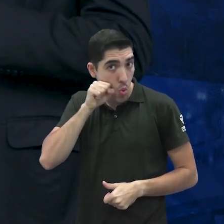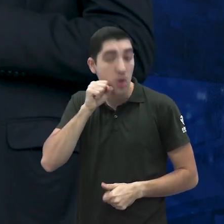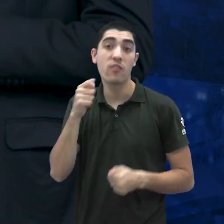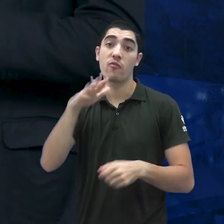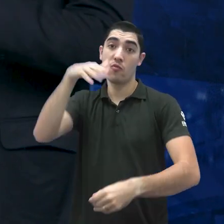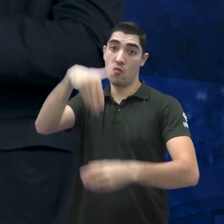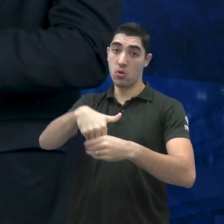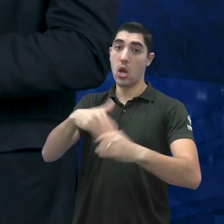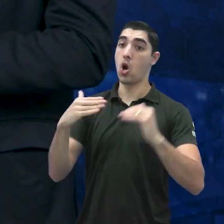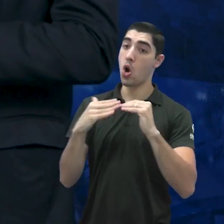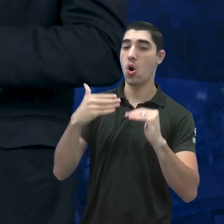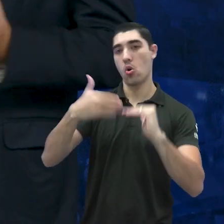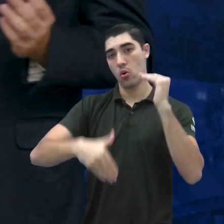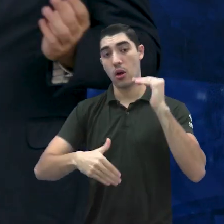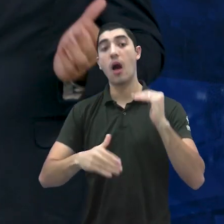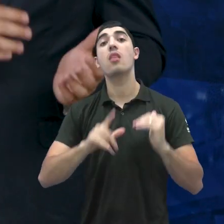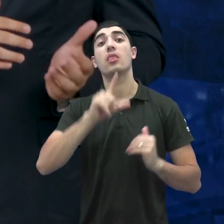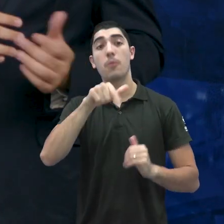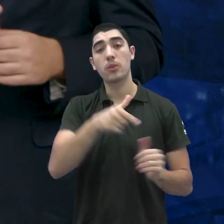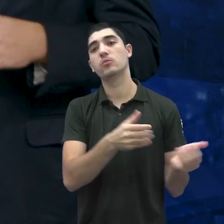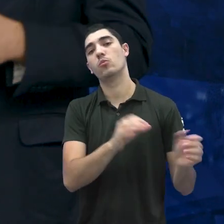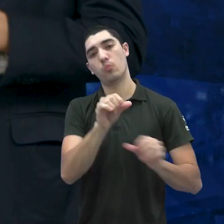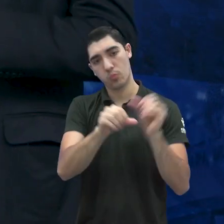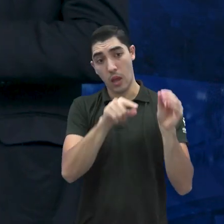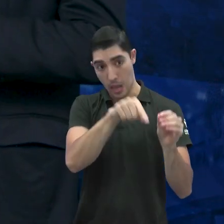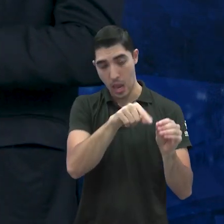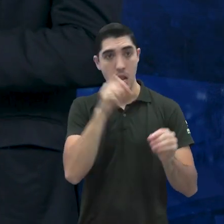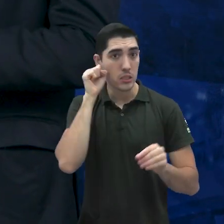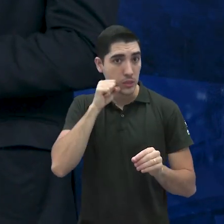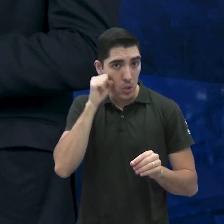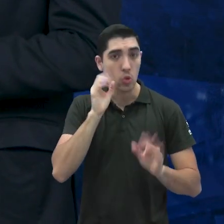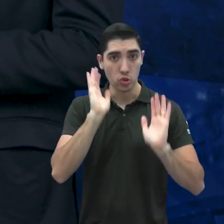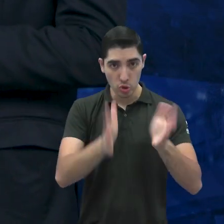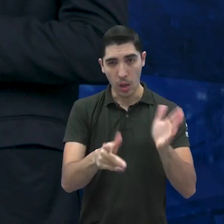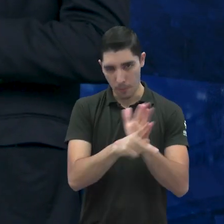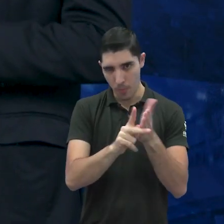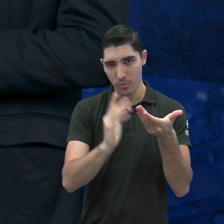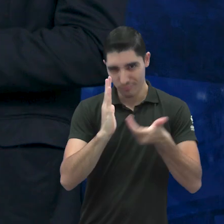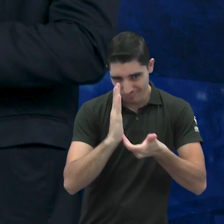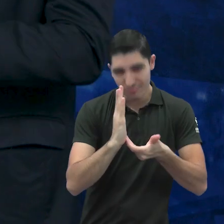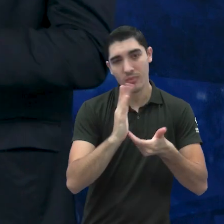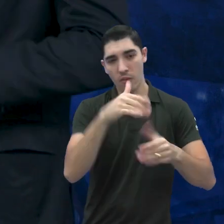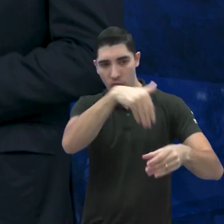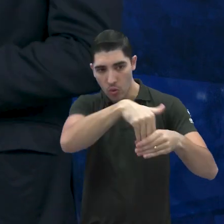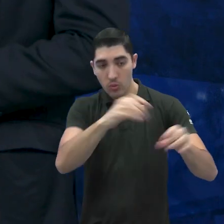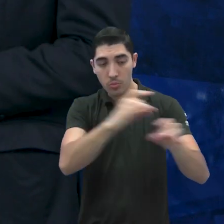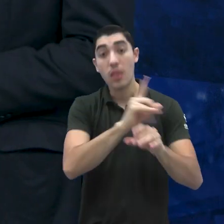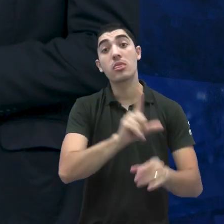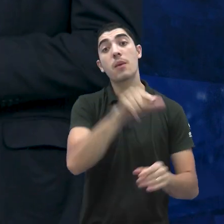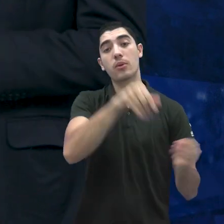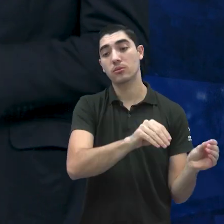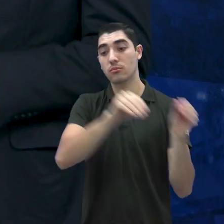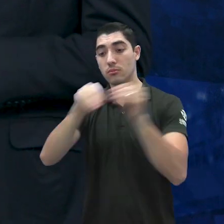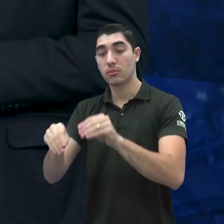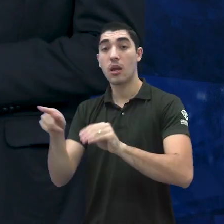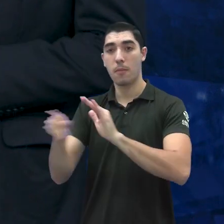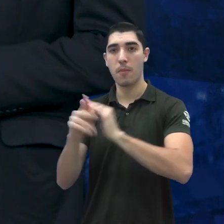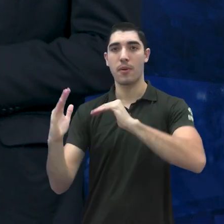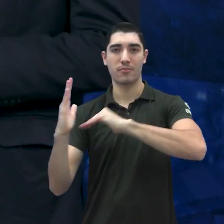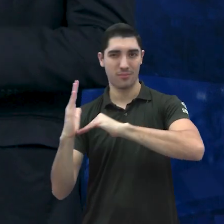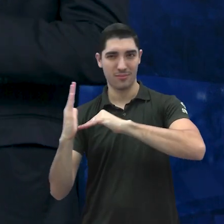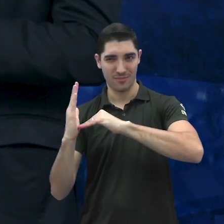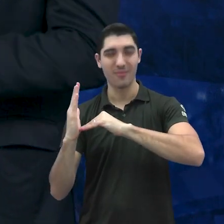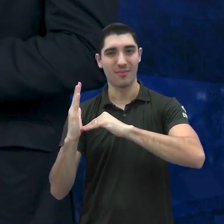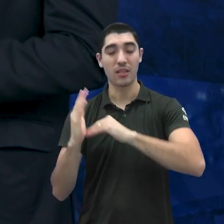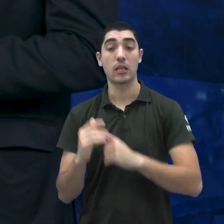presente, a maioria dos senadores, ela ainda vai para a Câmara, que também pode sofrer algum tipo de resistência, porque são vários temas debatidos. Confesso que,